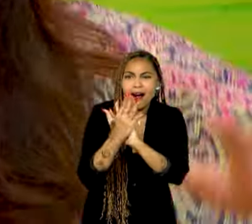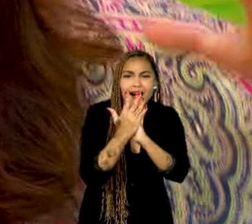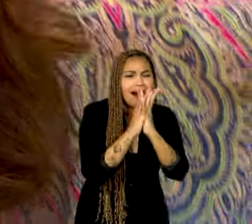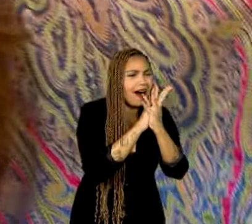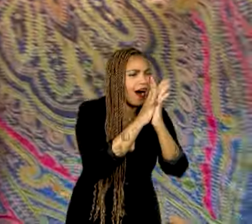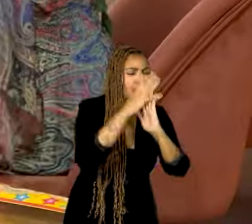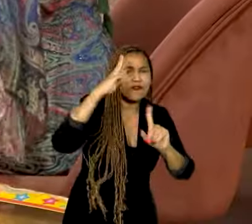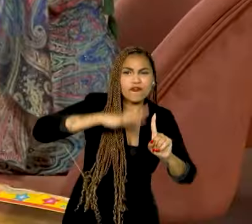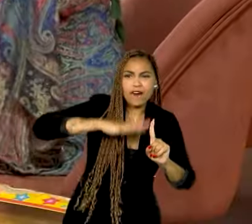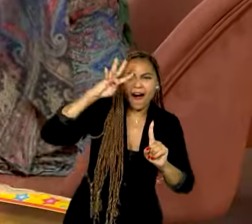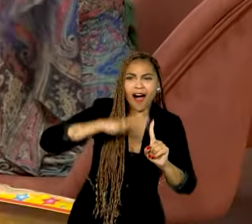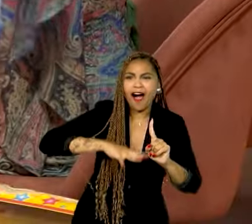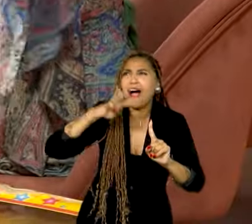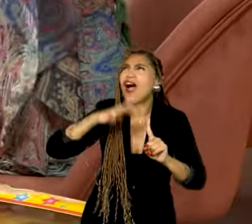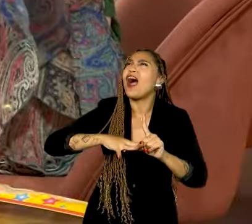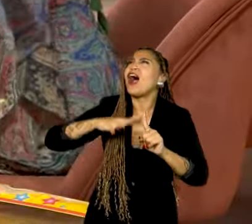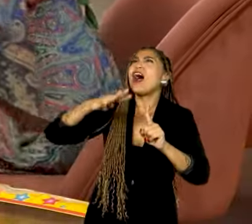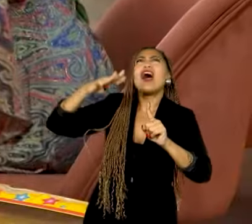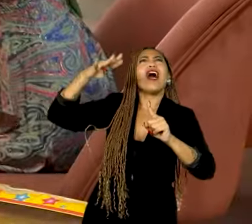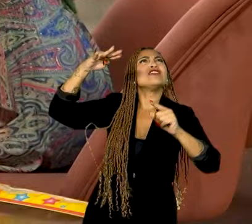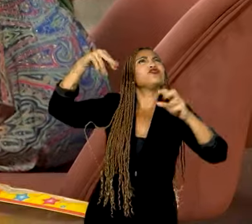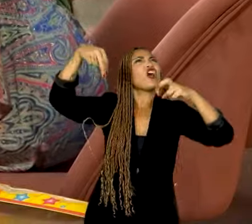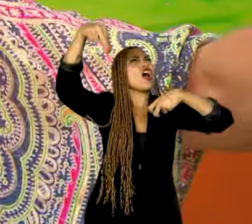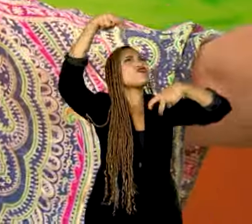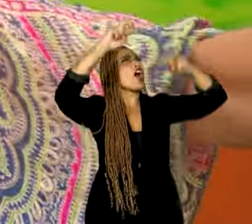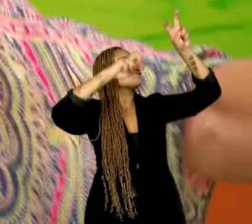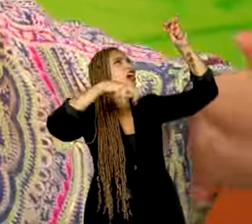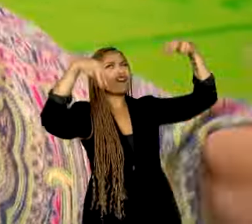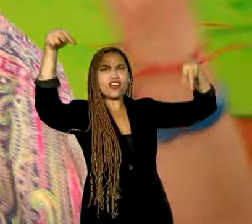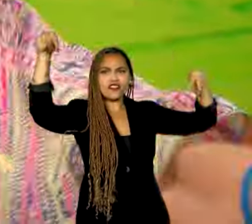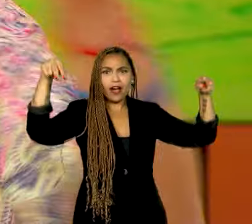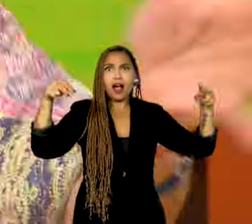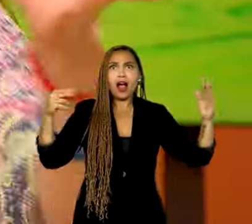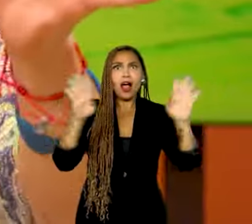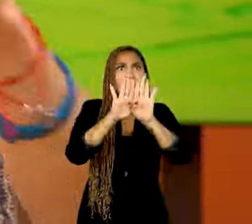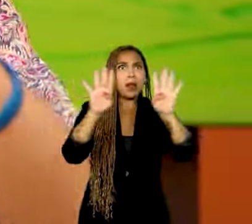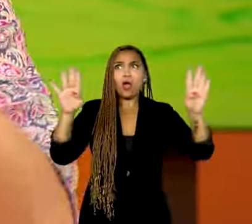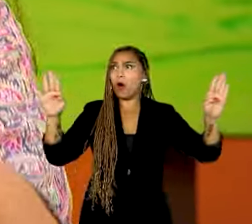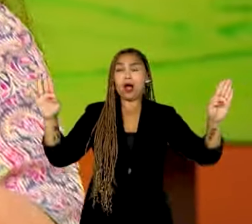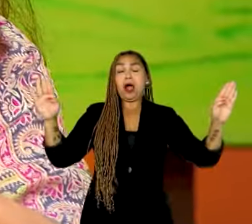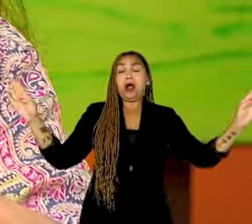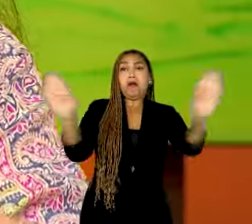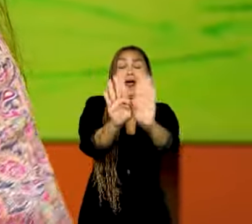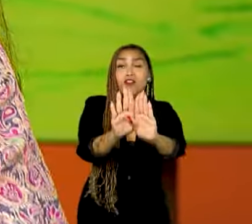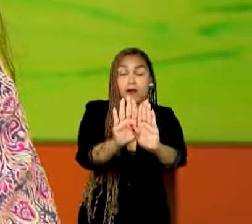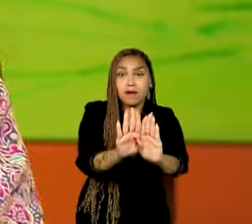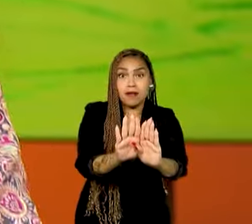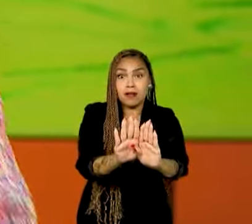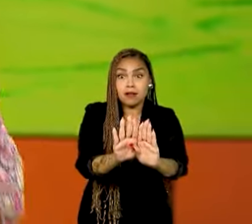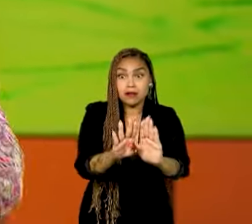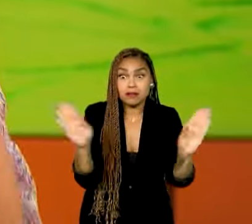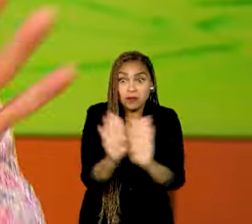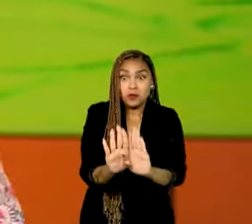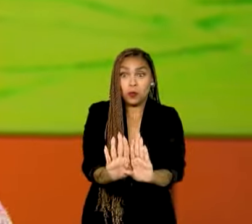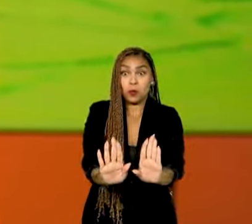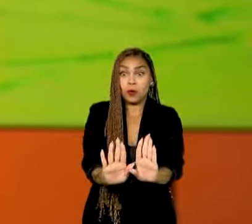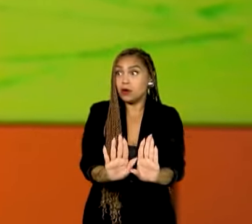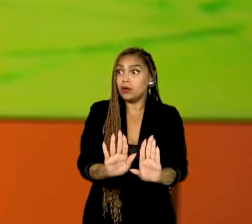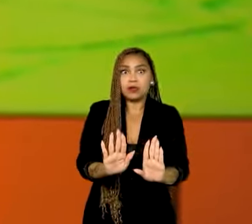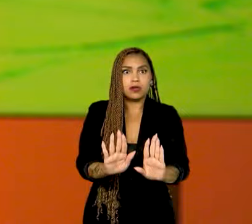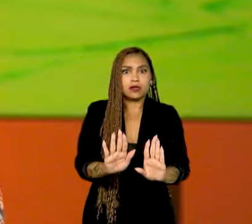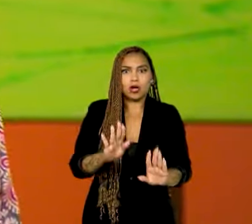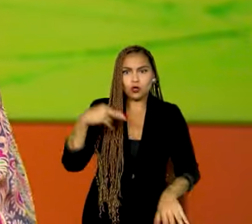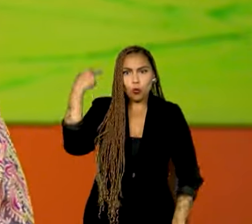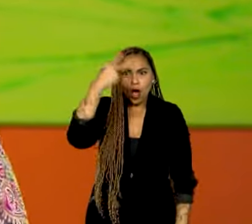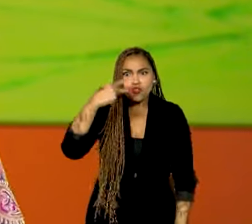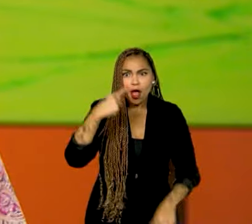E você nem imaginava, né, Flavinha? Do jeito que abriu... Ai. Fecha, fecha! Sério? Fecha! Ai. Fechou. Fecha, assim ficamos lá mais duas horas e